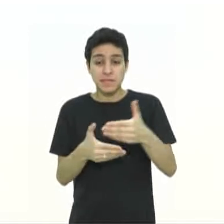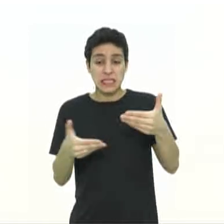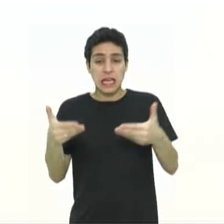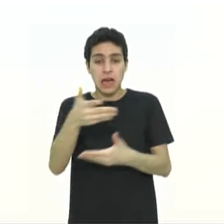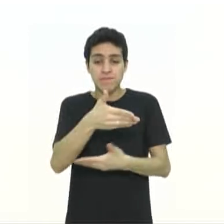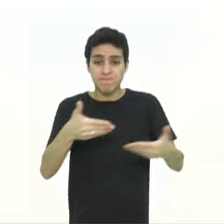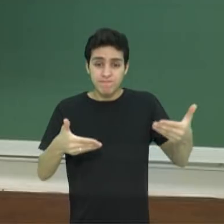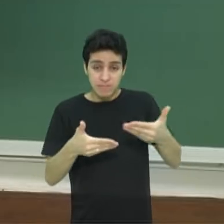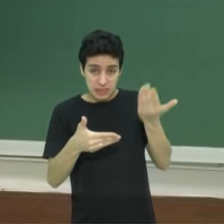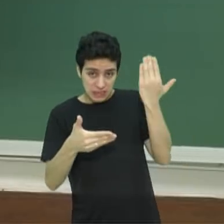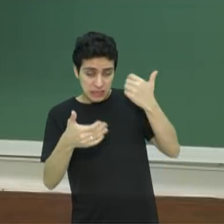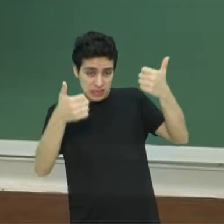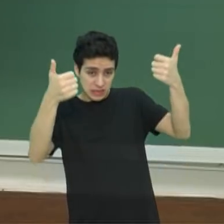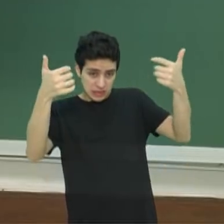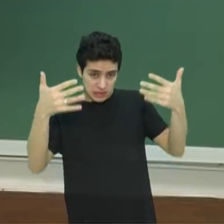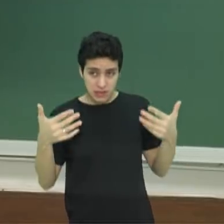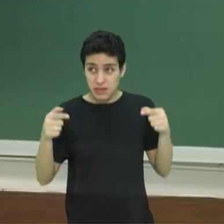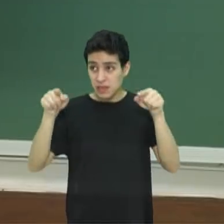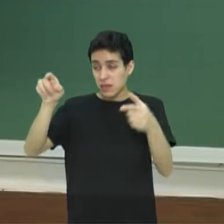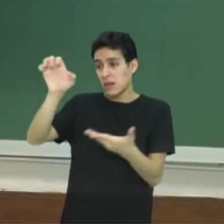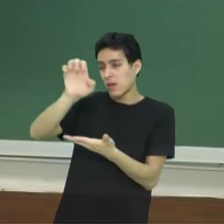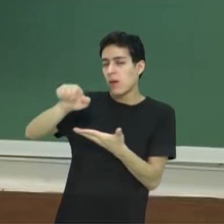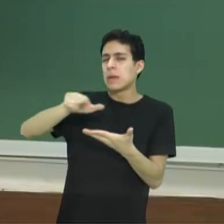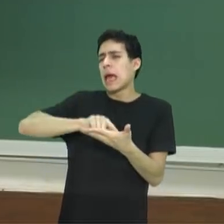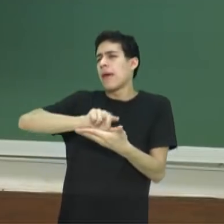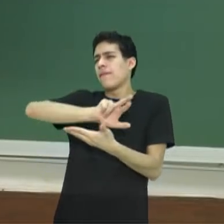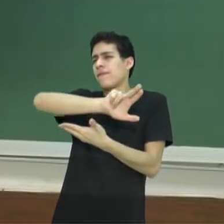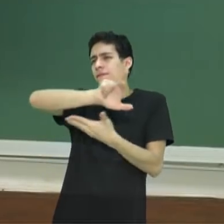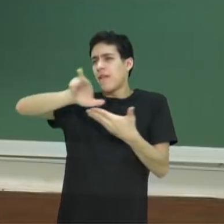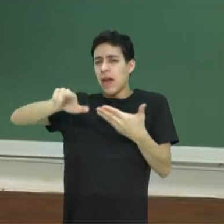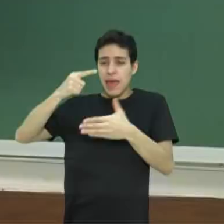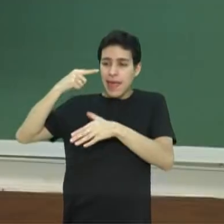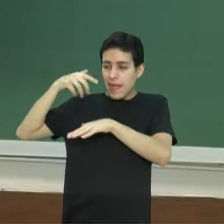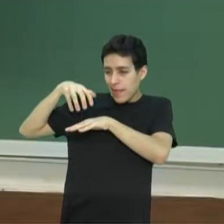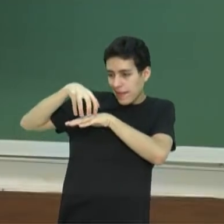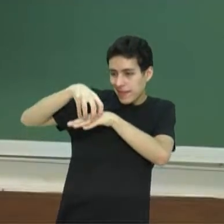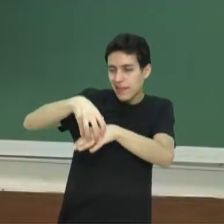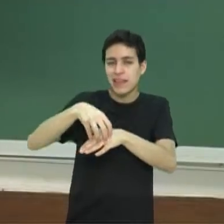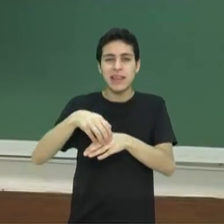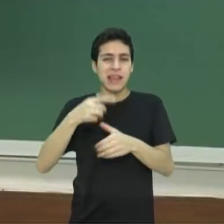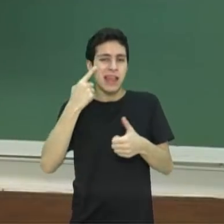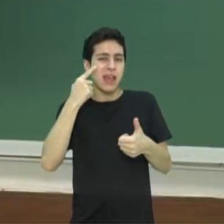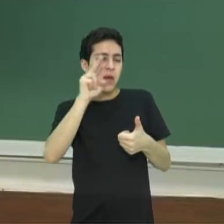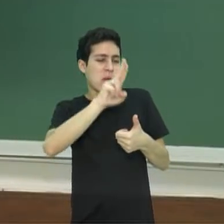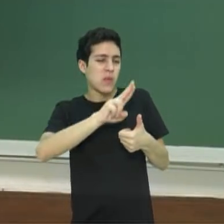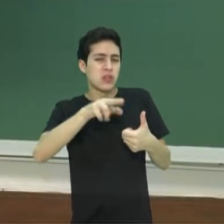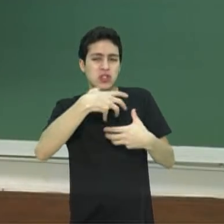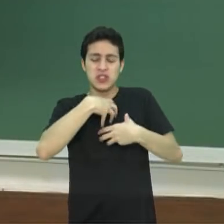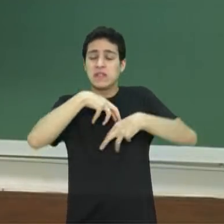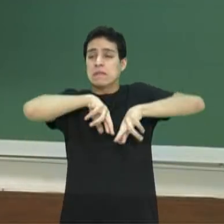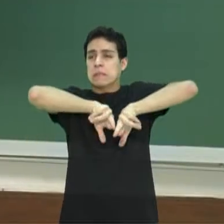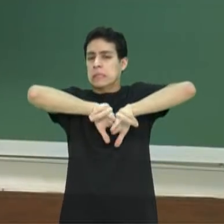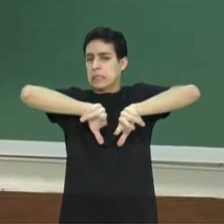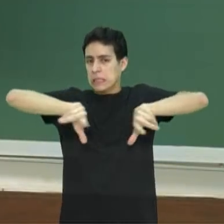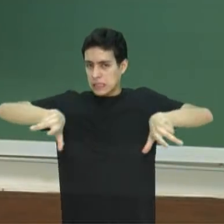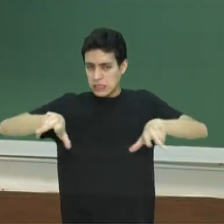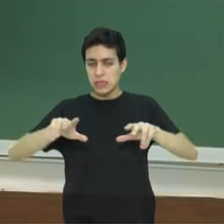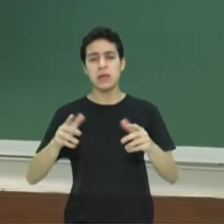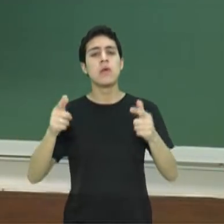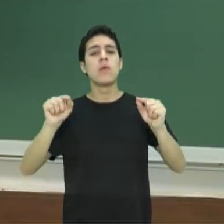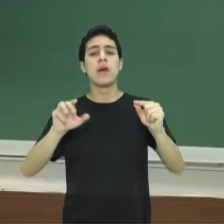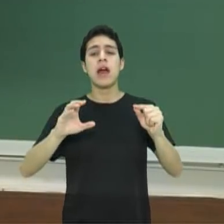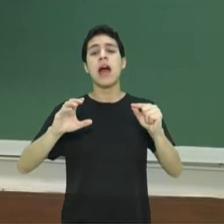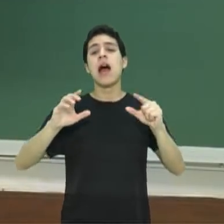rede diversificada de transporte, utiliza todas as modalidades, né, de transporte. A região centro-ocidental, que é a